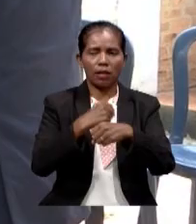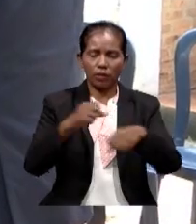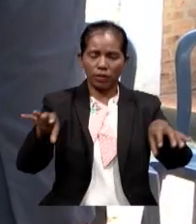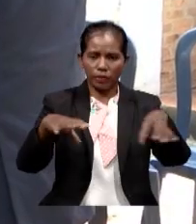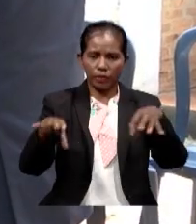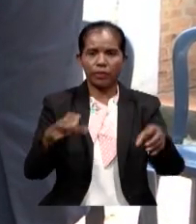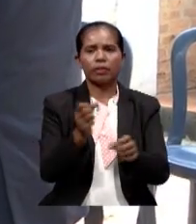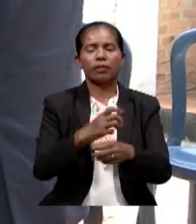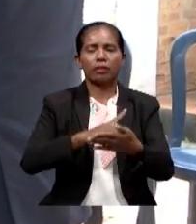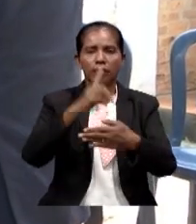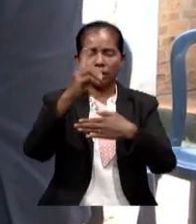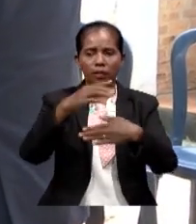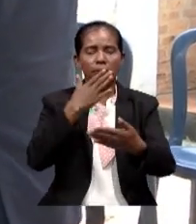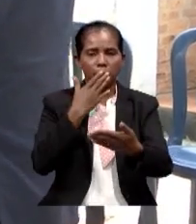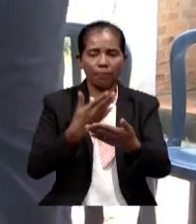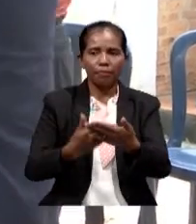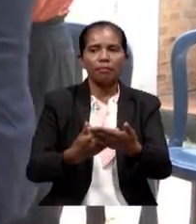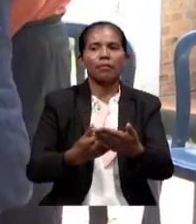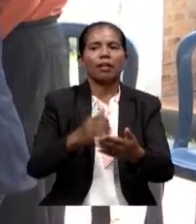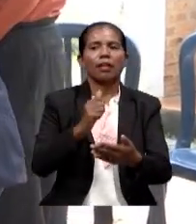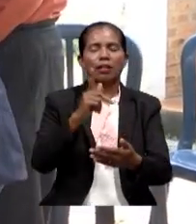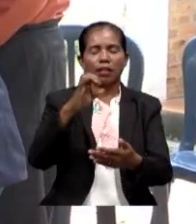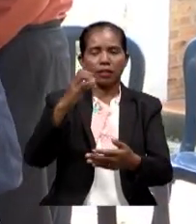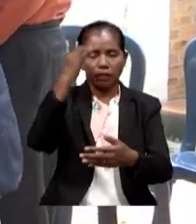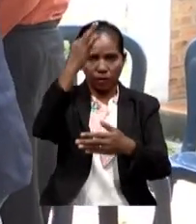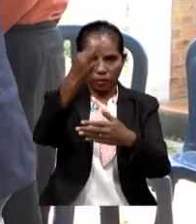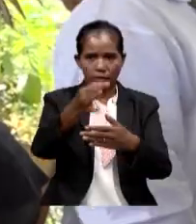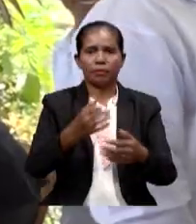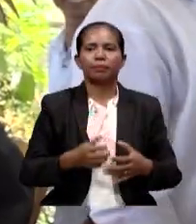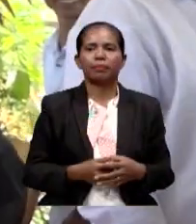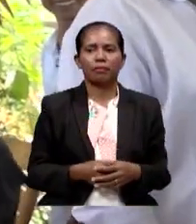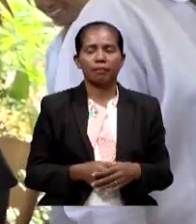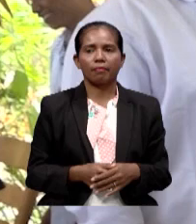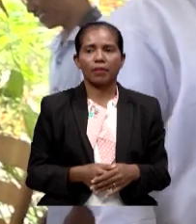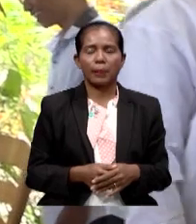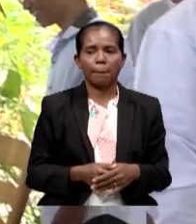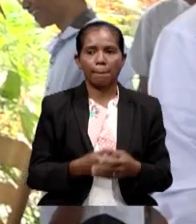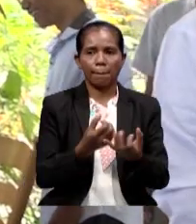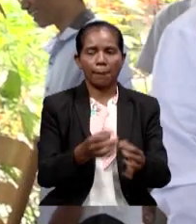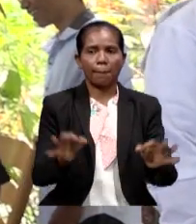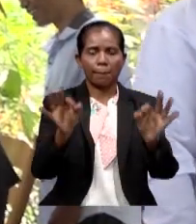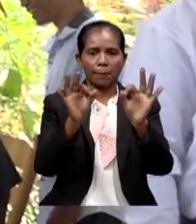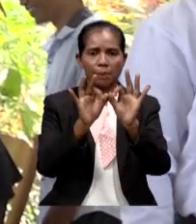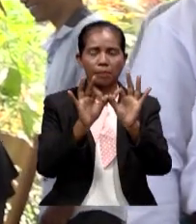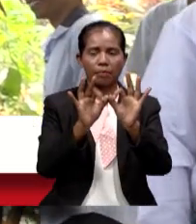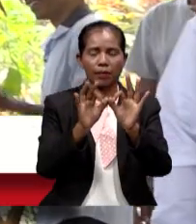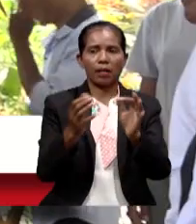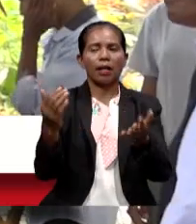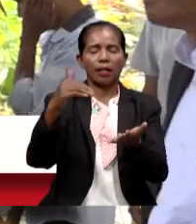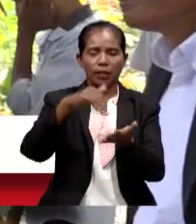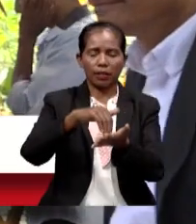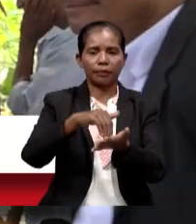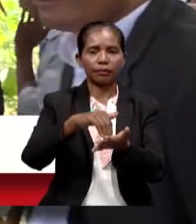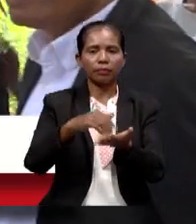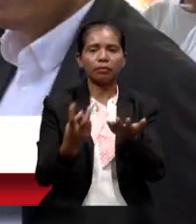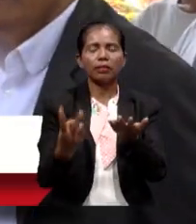ne bela desenvolve di eklitan akait ti ha futuru. Prioridade pertama, reorganiza a associação, areba